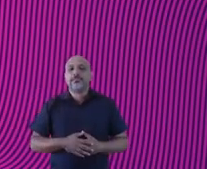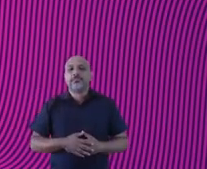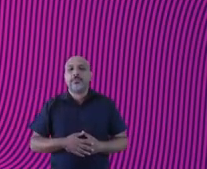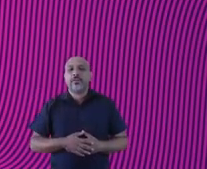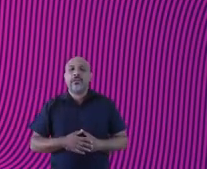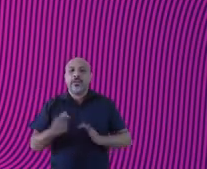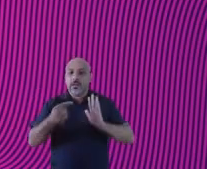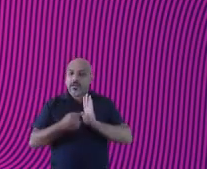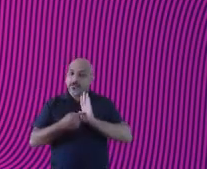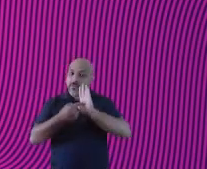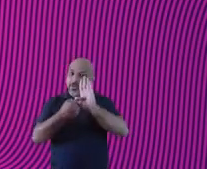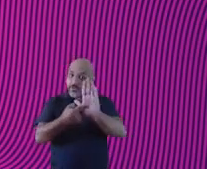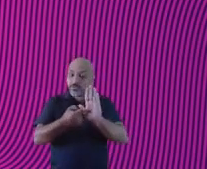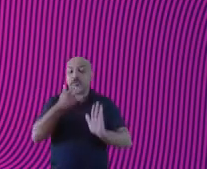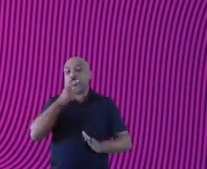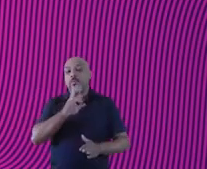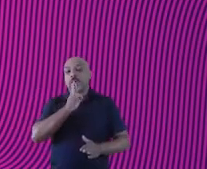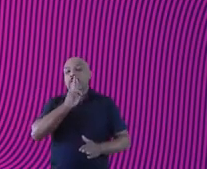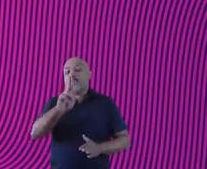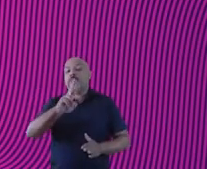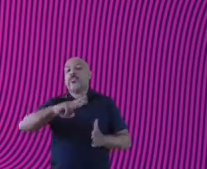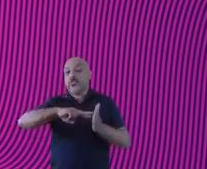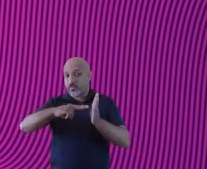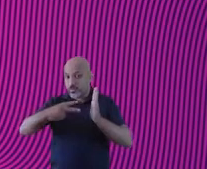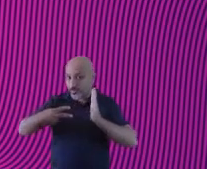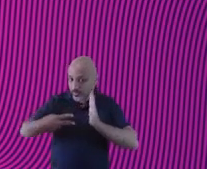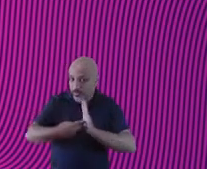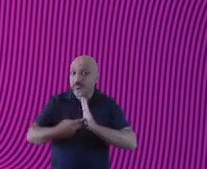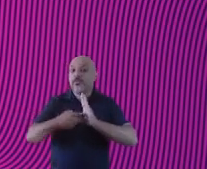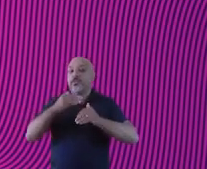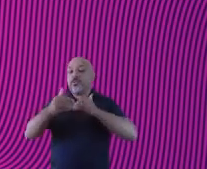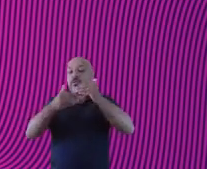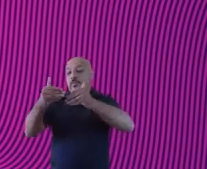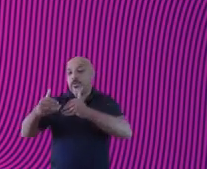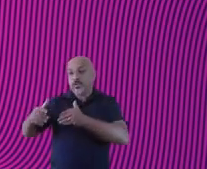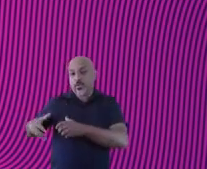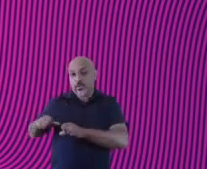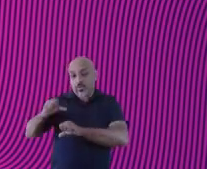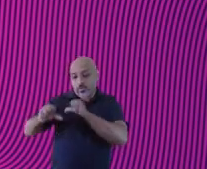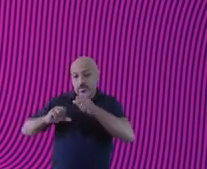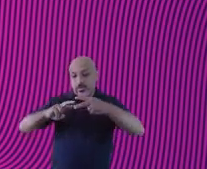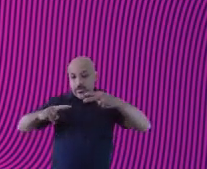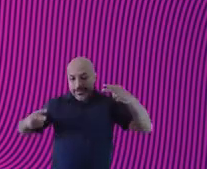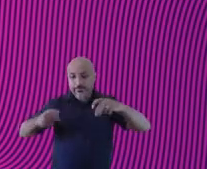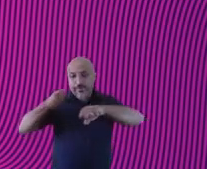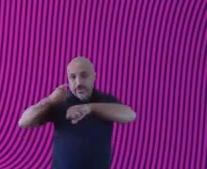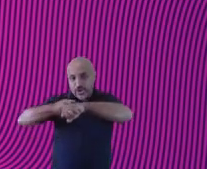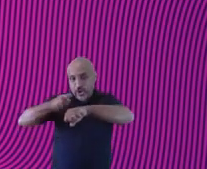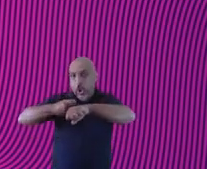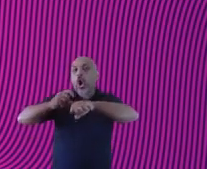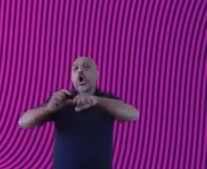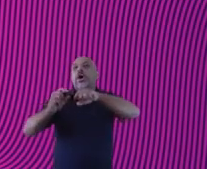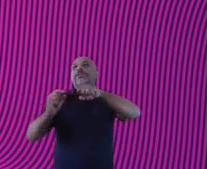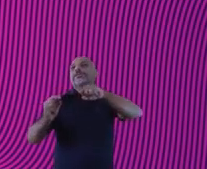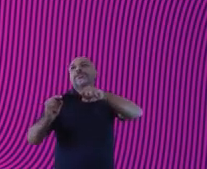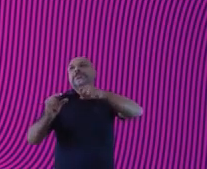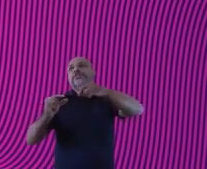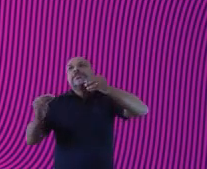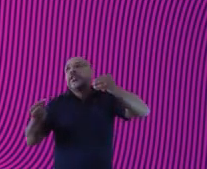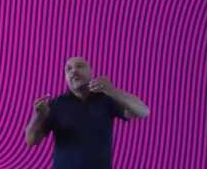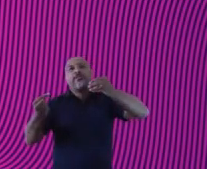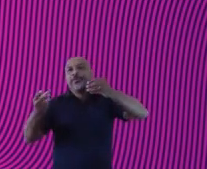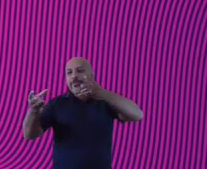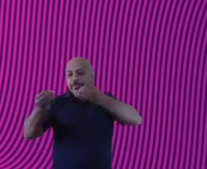apresentou uma resposta significativa, foi caminhado ao transplante, teve uma coleta muito boa,